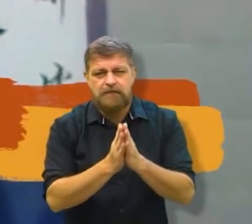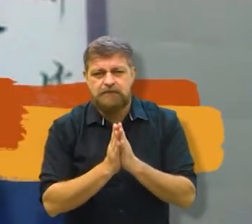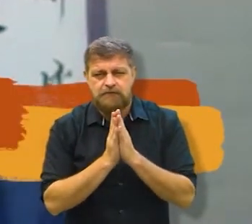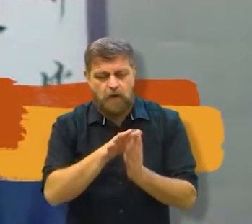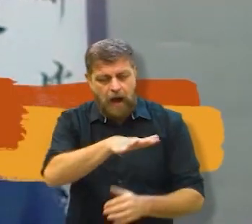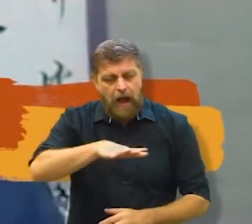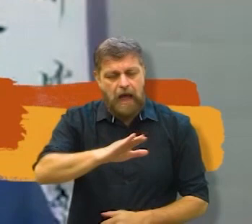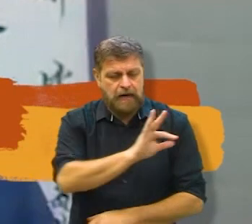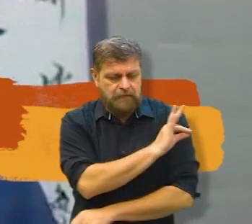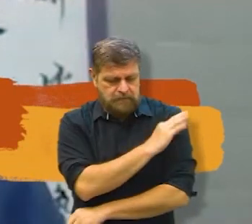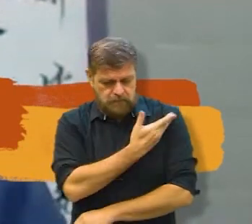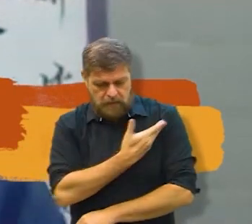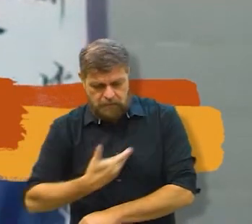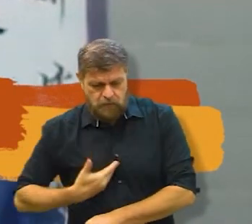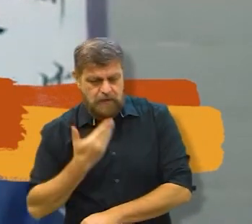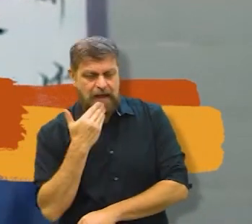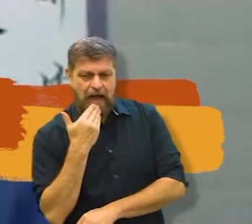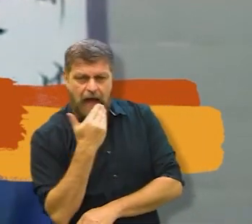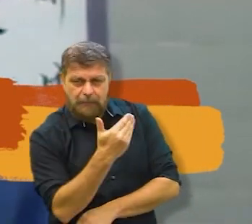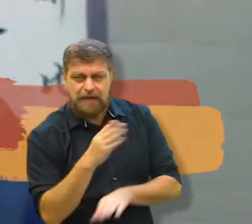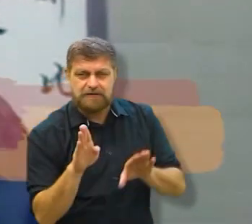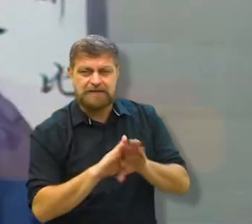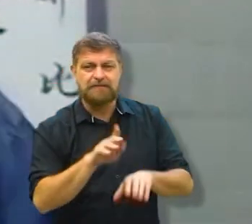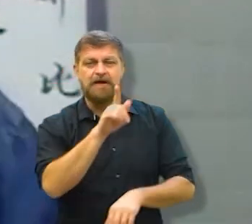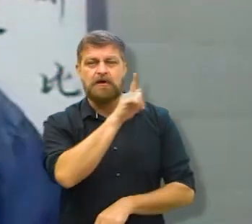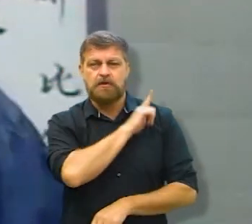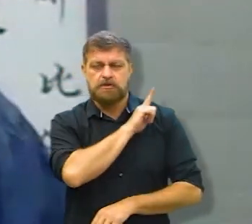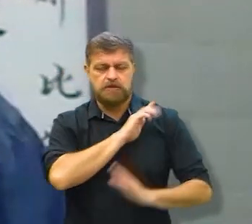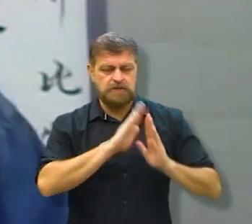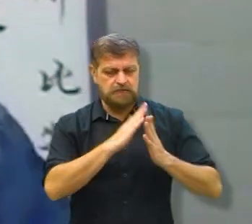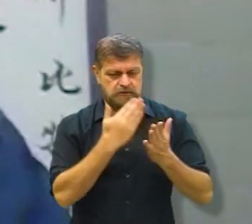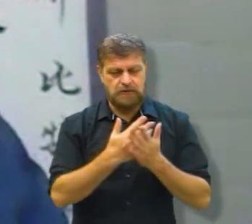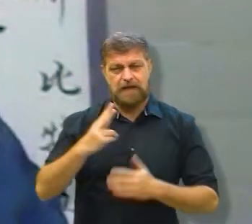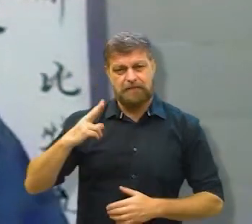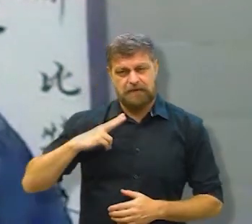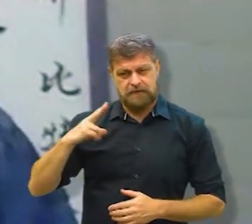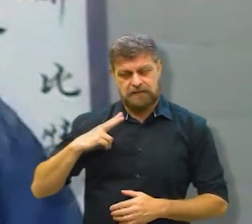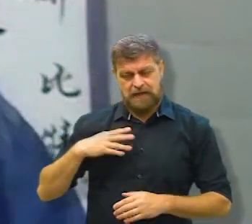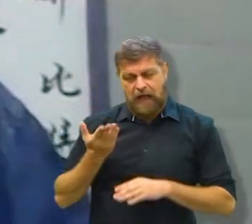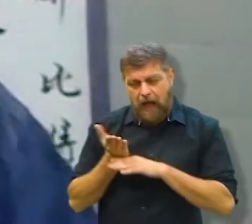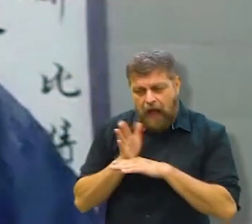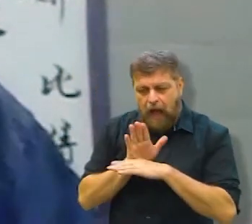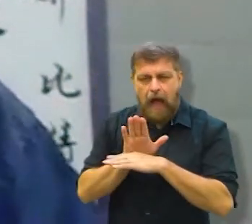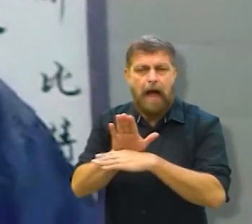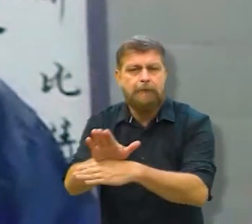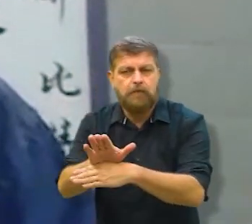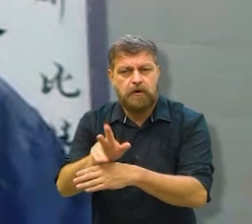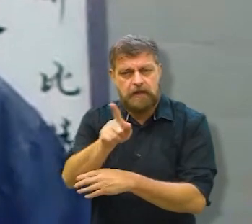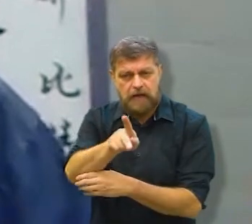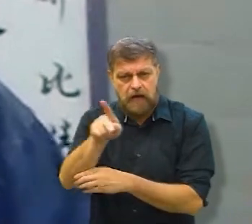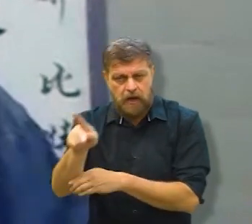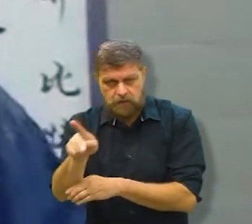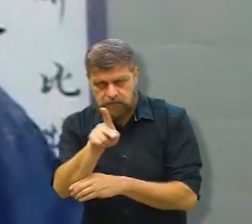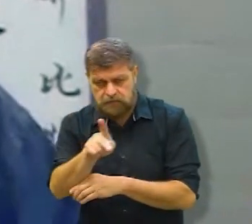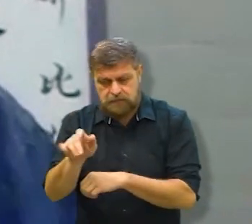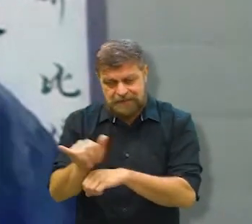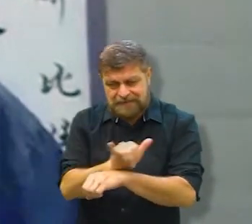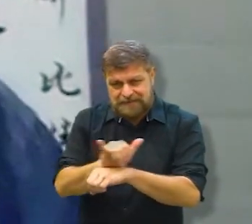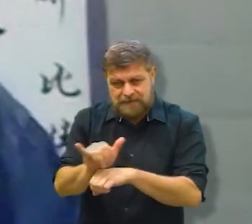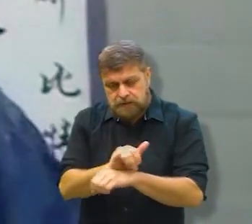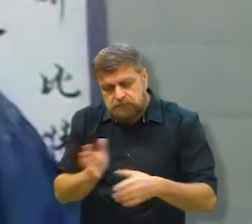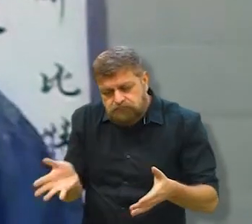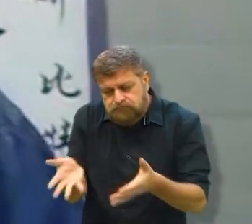apelo para o poder público, esse é o meu apelo para os gestores de escolas particulares. Deem ferramentas para